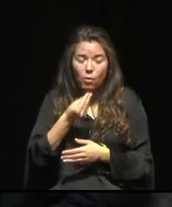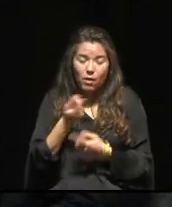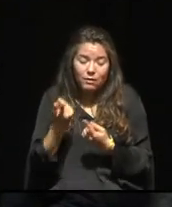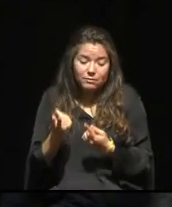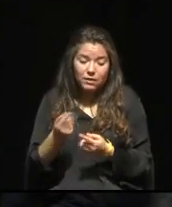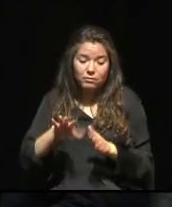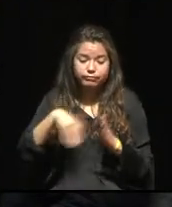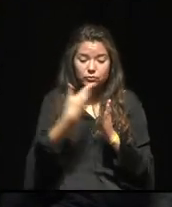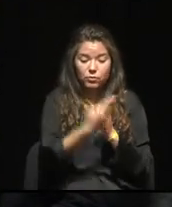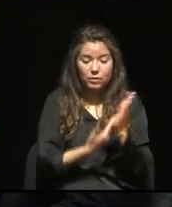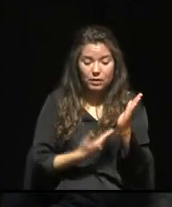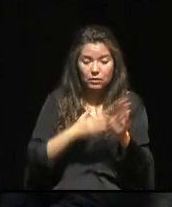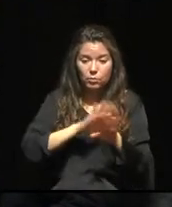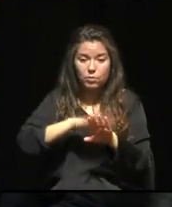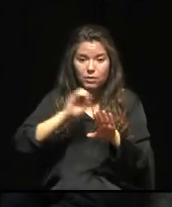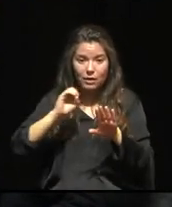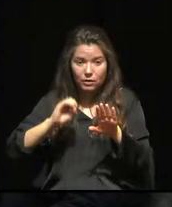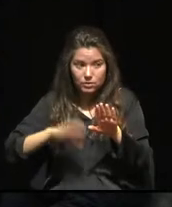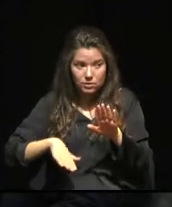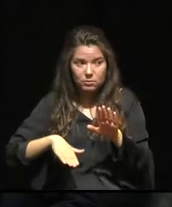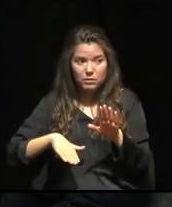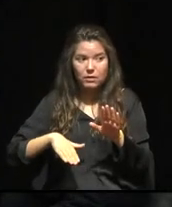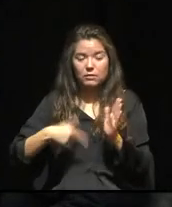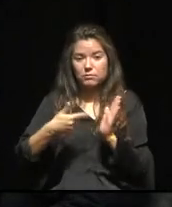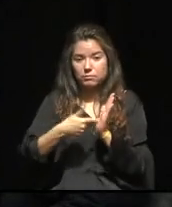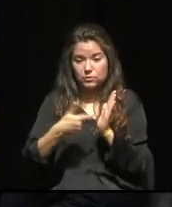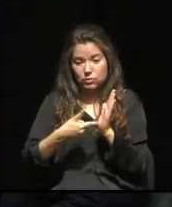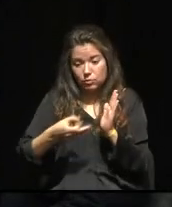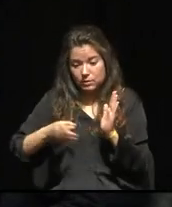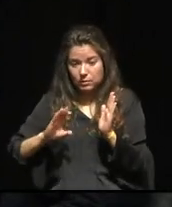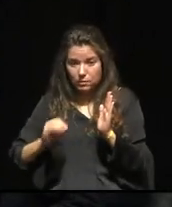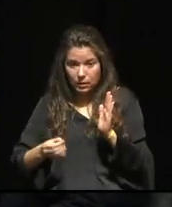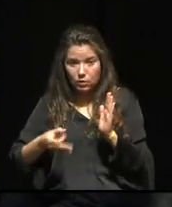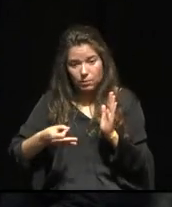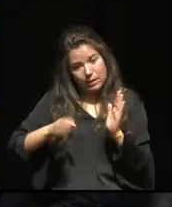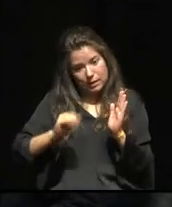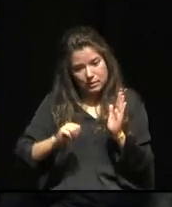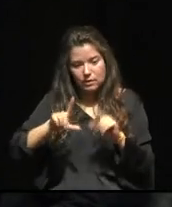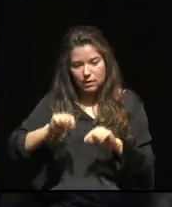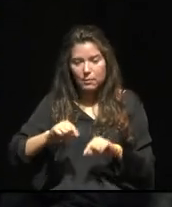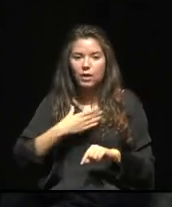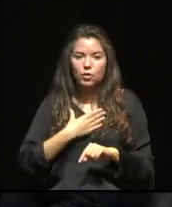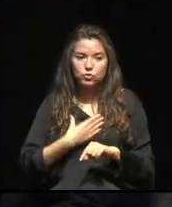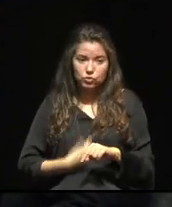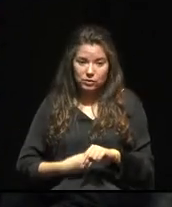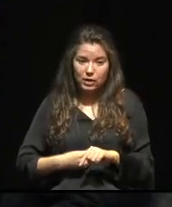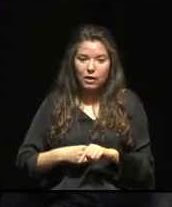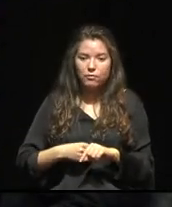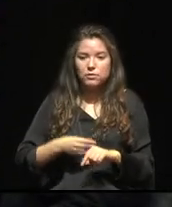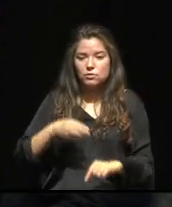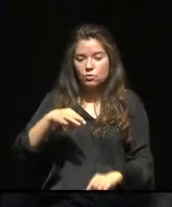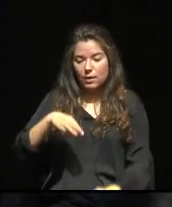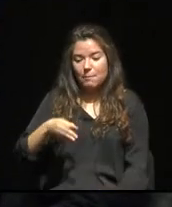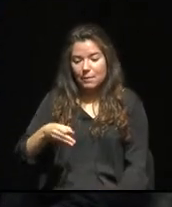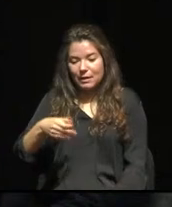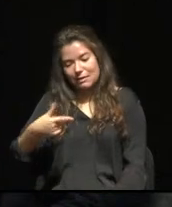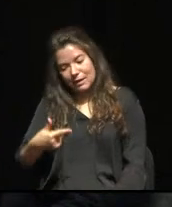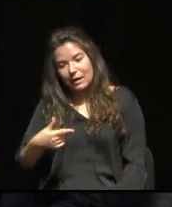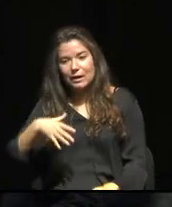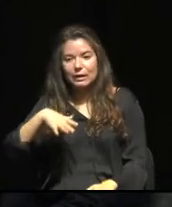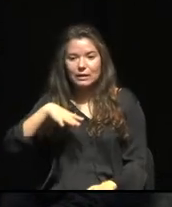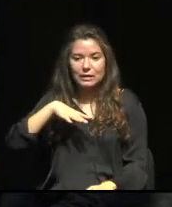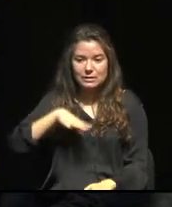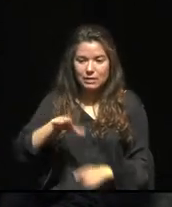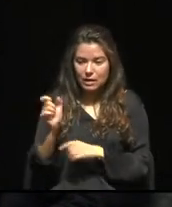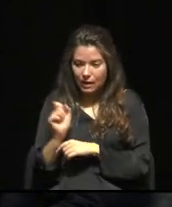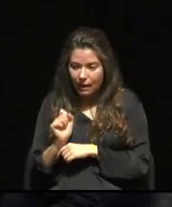isso que aparece esta declaração de voto do PCP e o partido socialista aliás gostaria também de fazer se o mpt quiser enviar ao Ministro NS